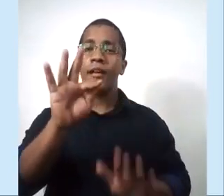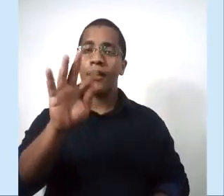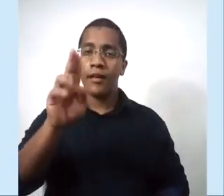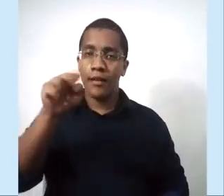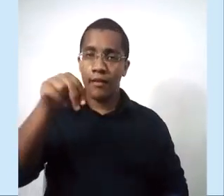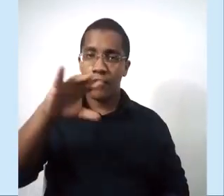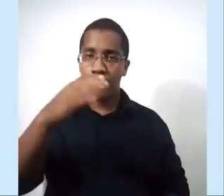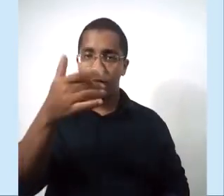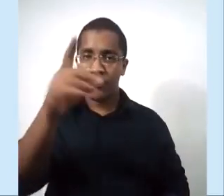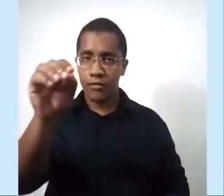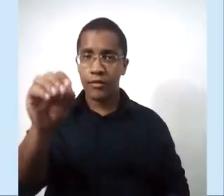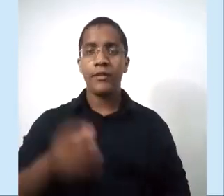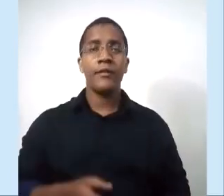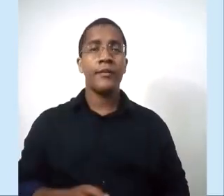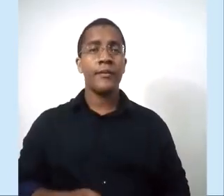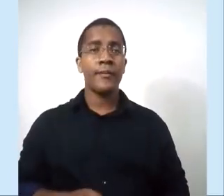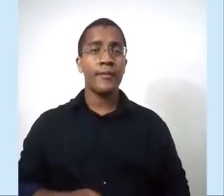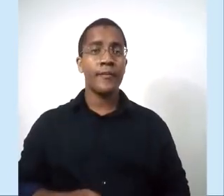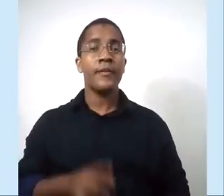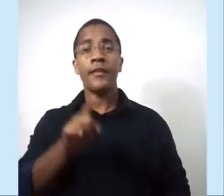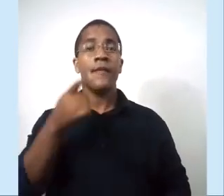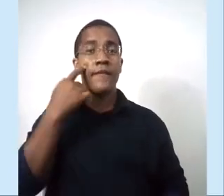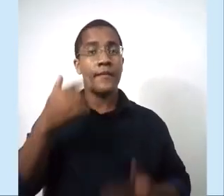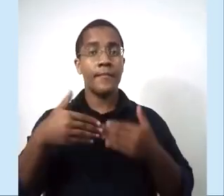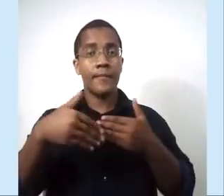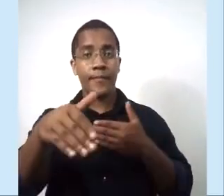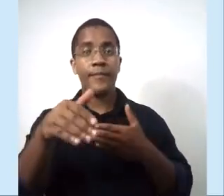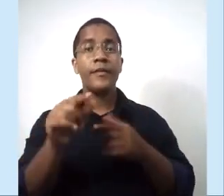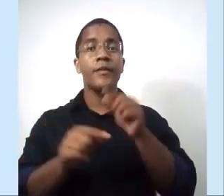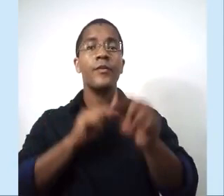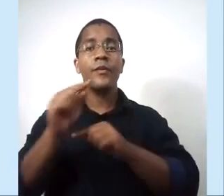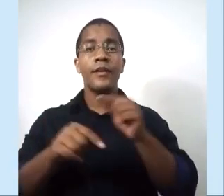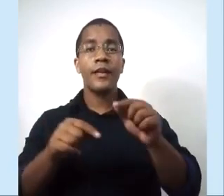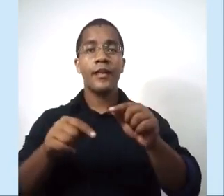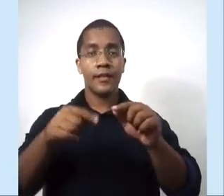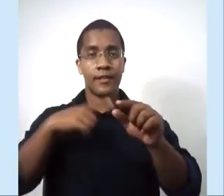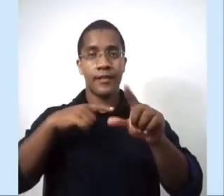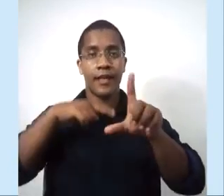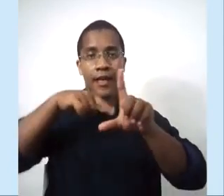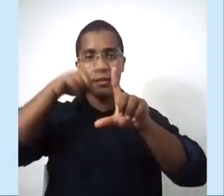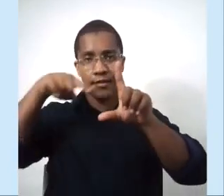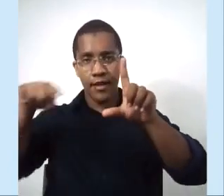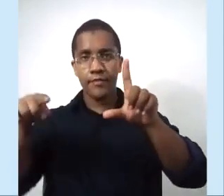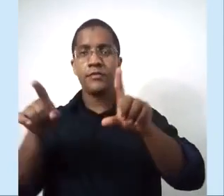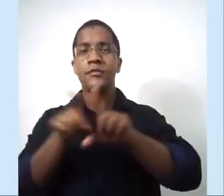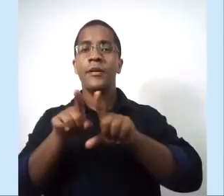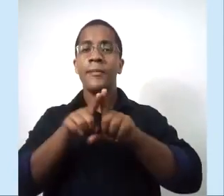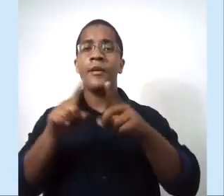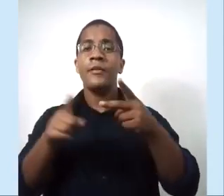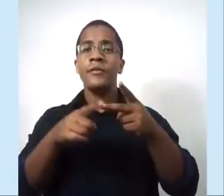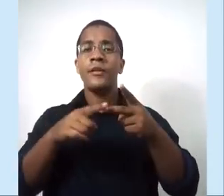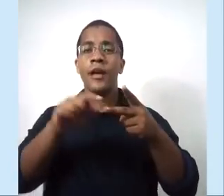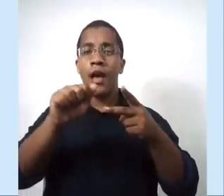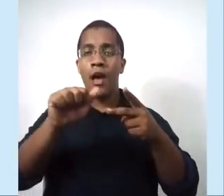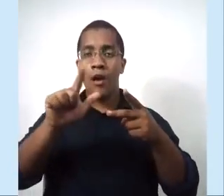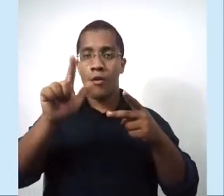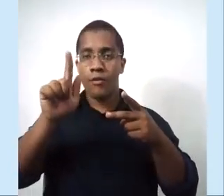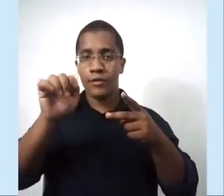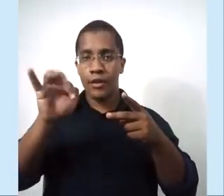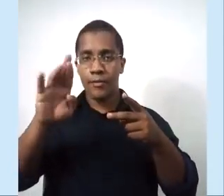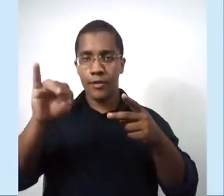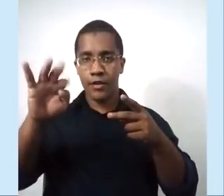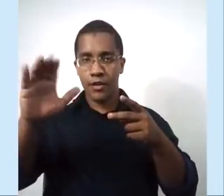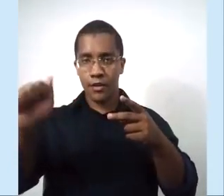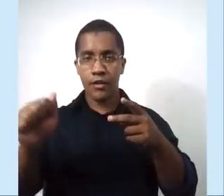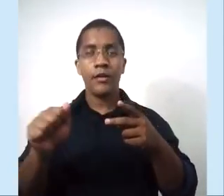função, certo? Então, a gente vai ver logo mais a representação gráfica e a representação algébrica da função.